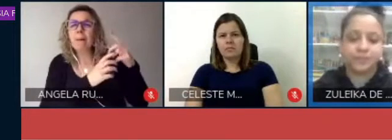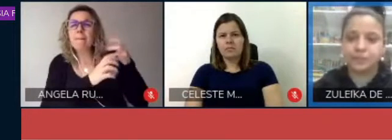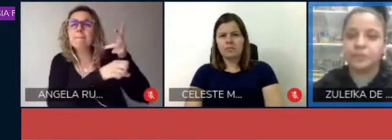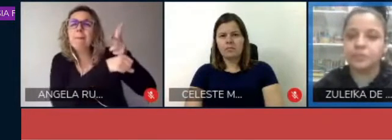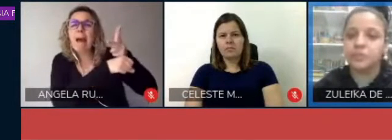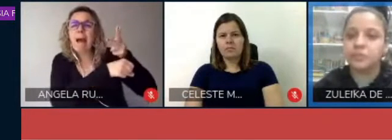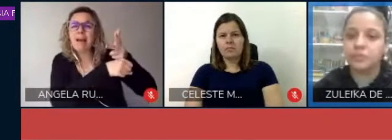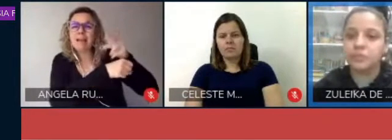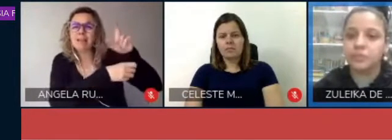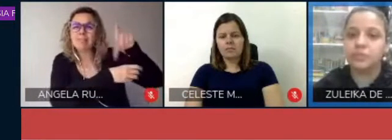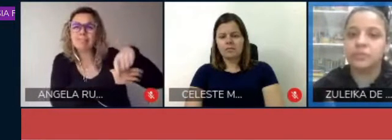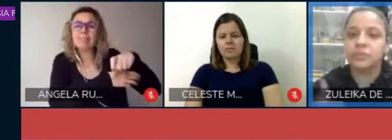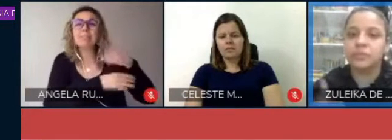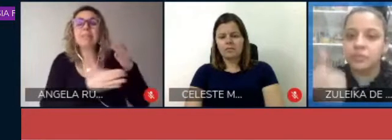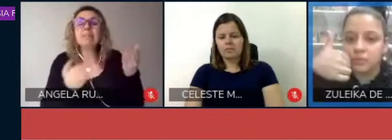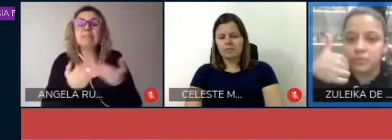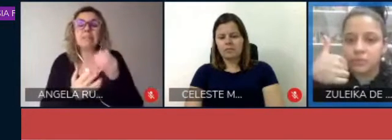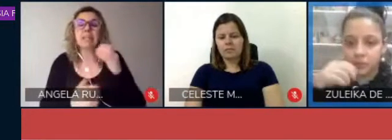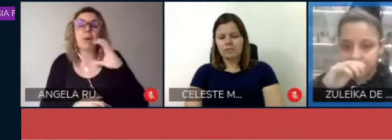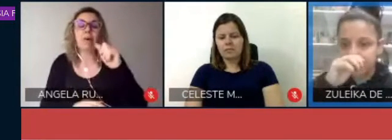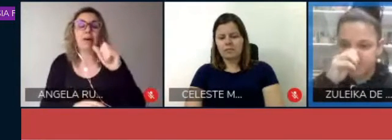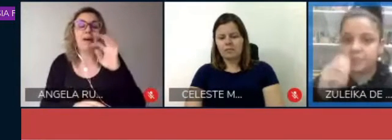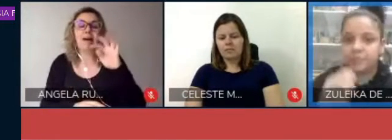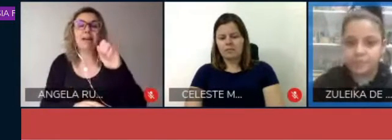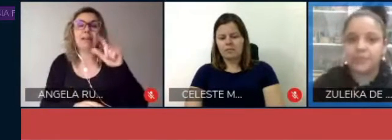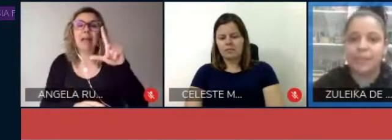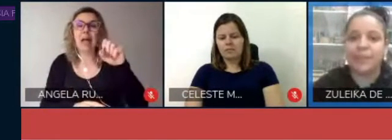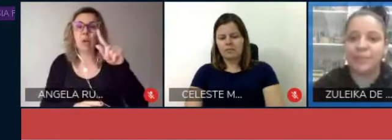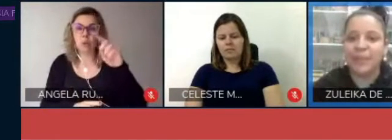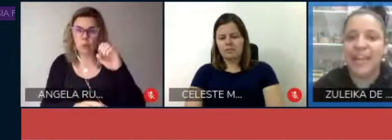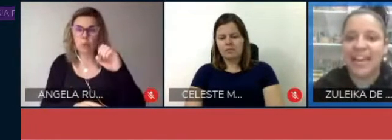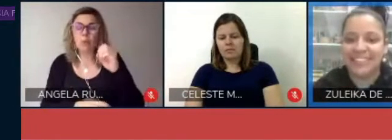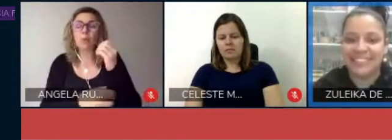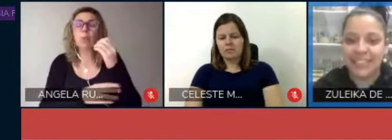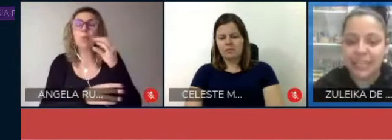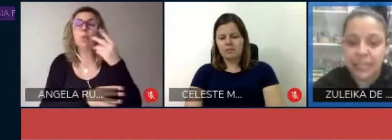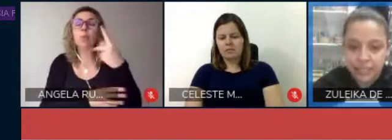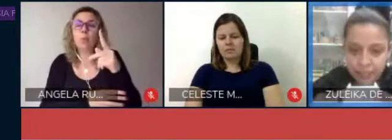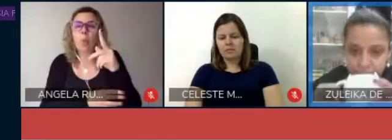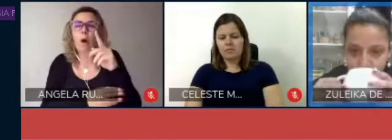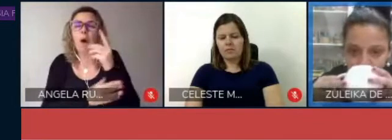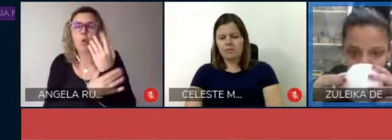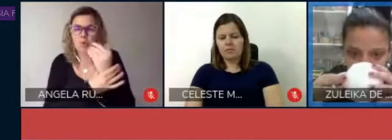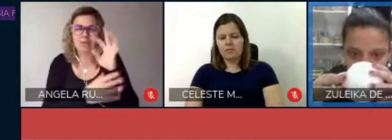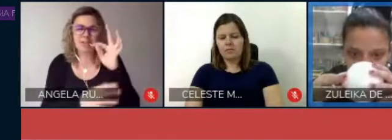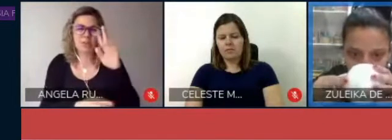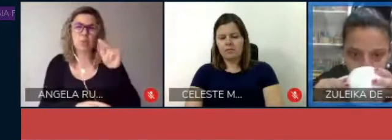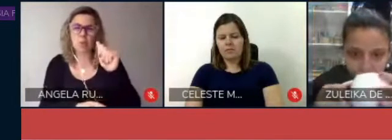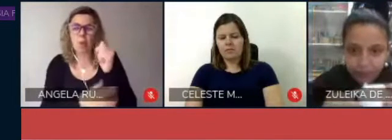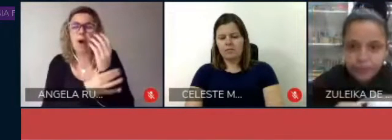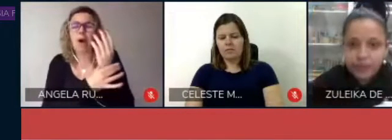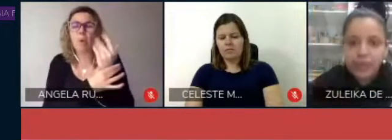o catálogo da tua URGS é o mais indicado mesmo. Tá bem, obrigado.